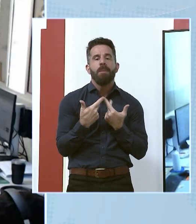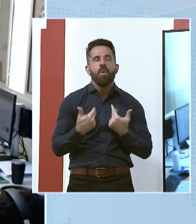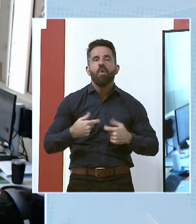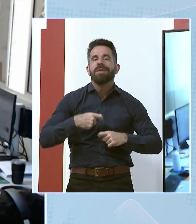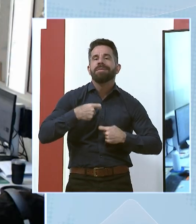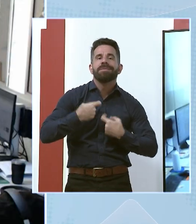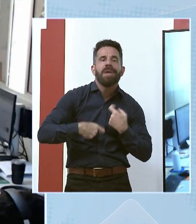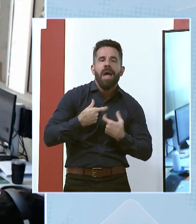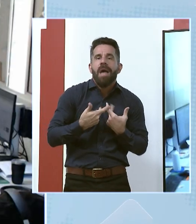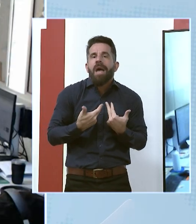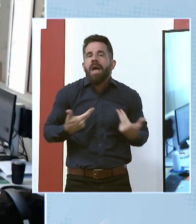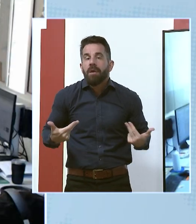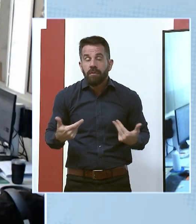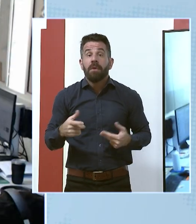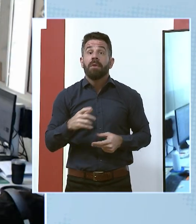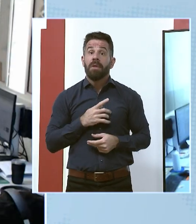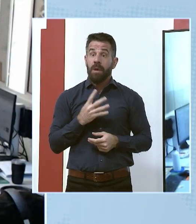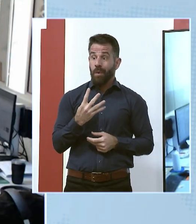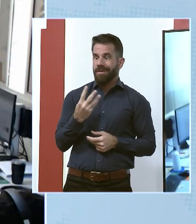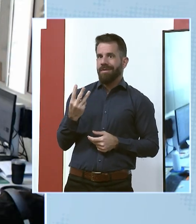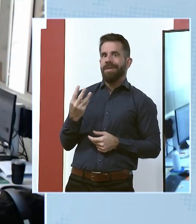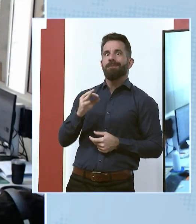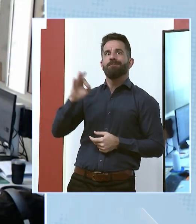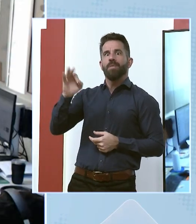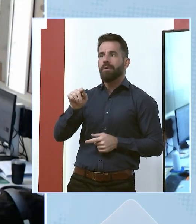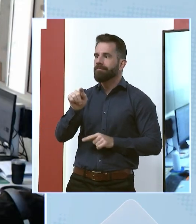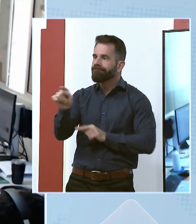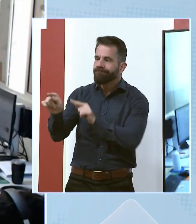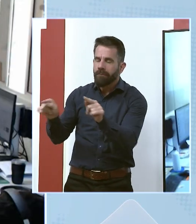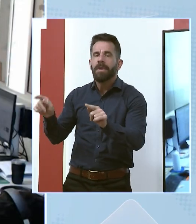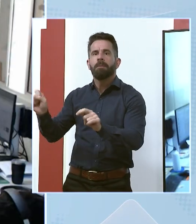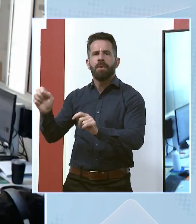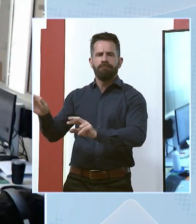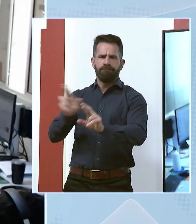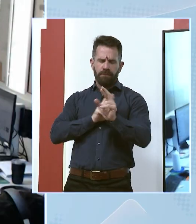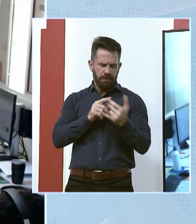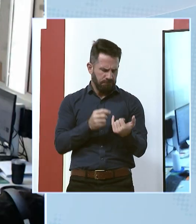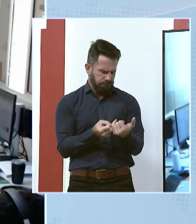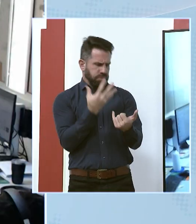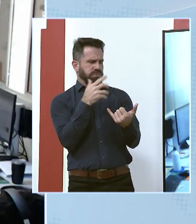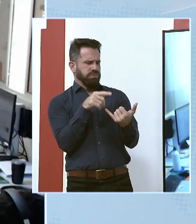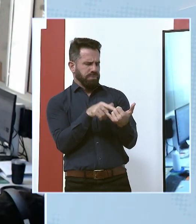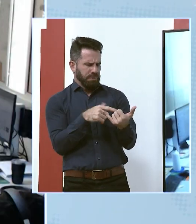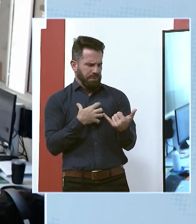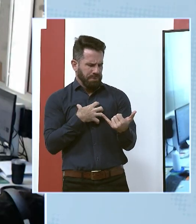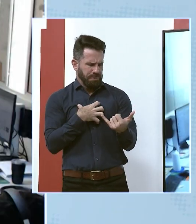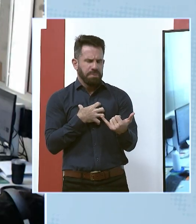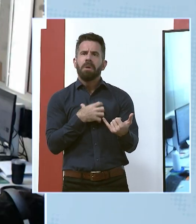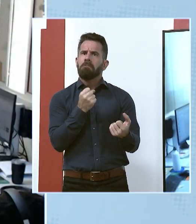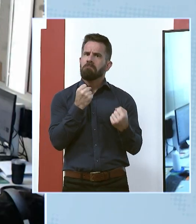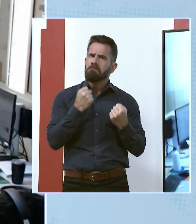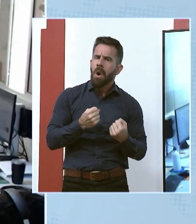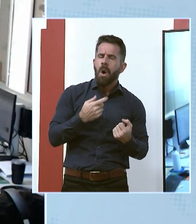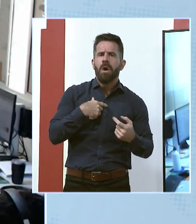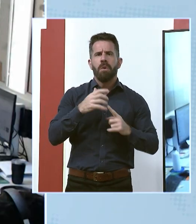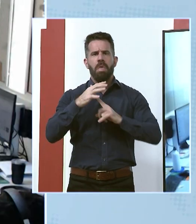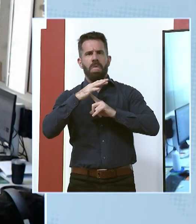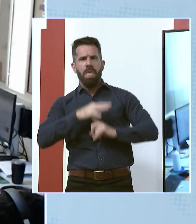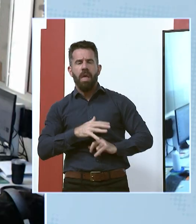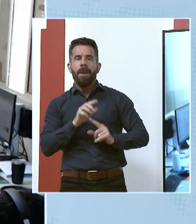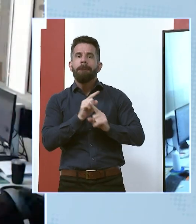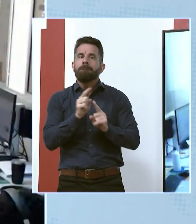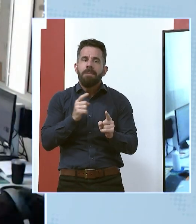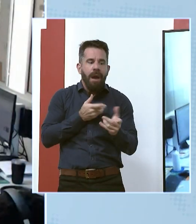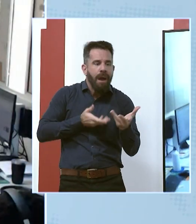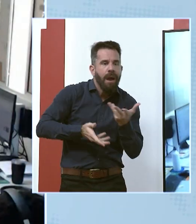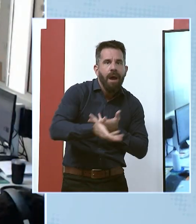dos adolescentes entrevistados relataram o acesso a conteúdos que constrangem, humilham e ofendem sua integridade sem interação